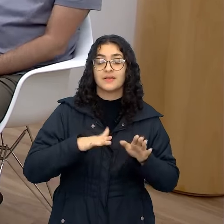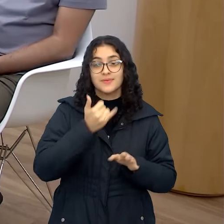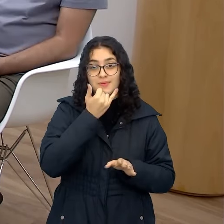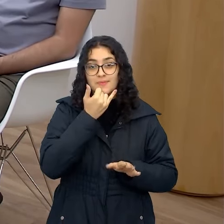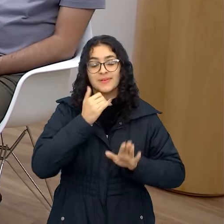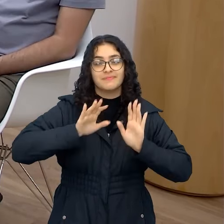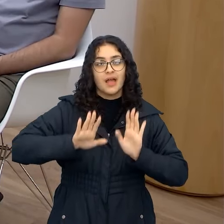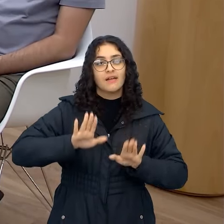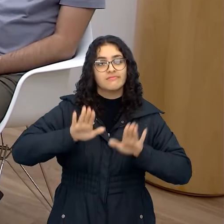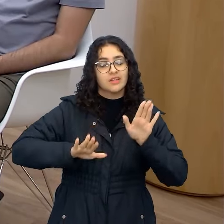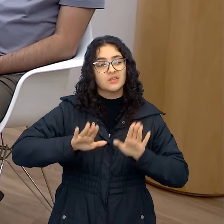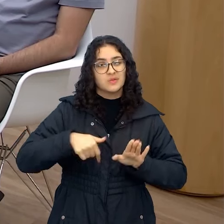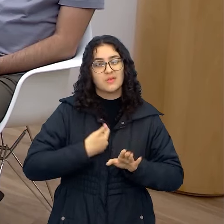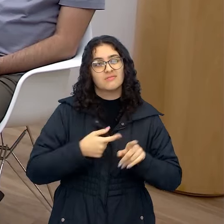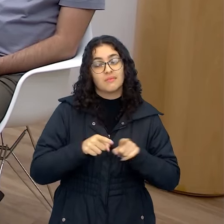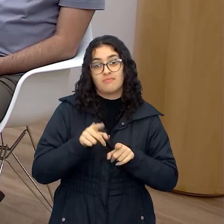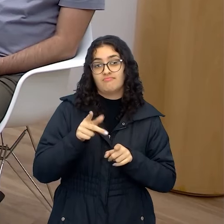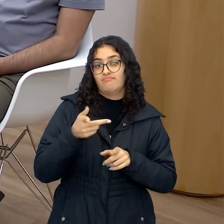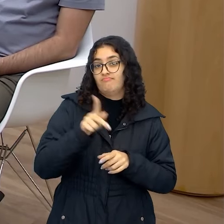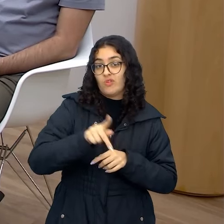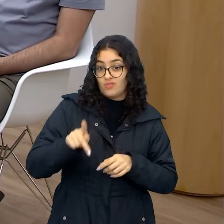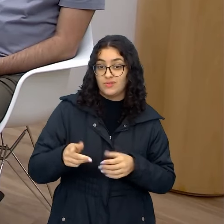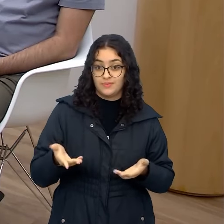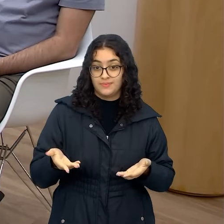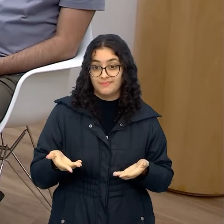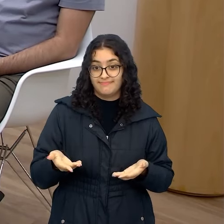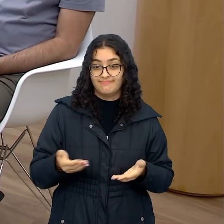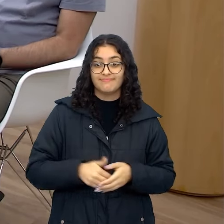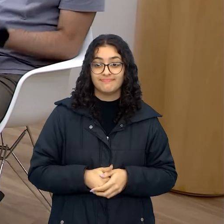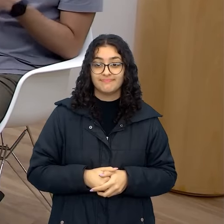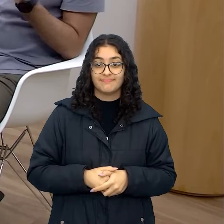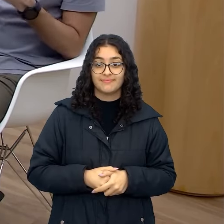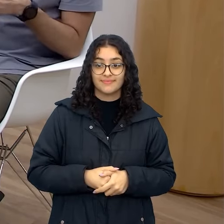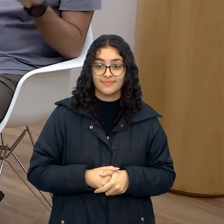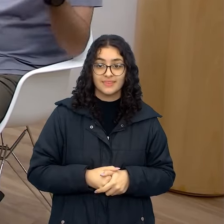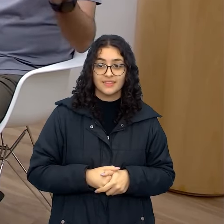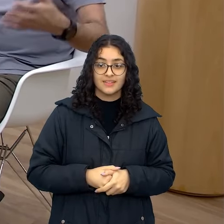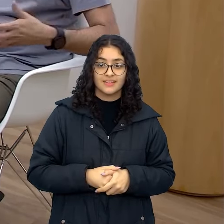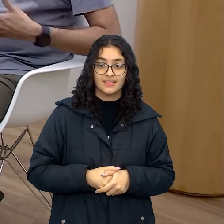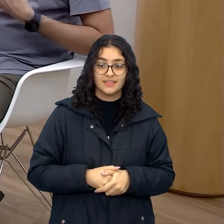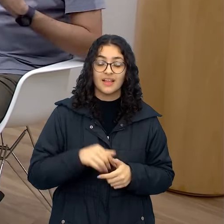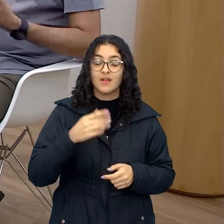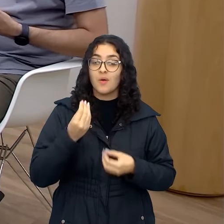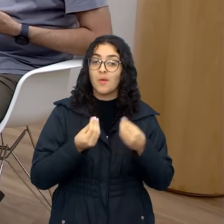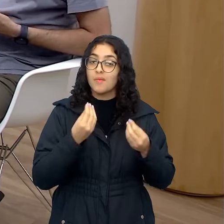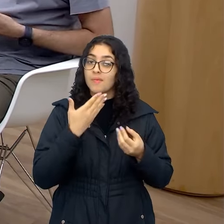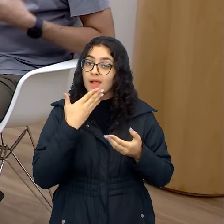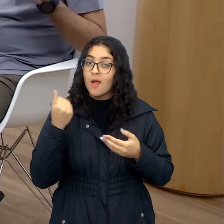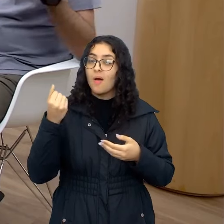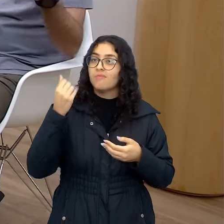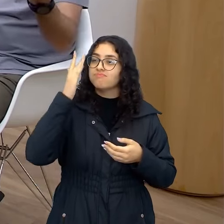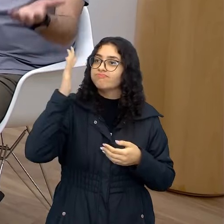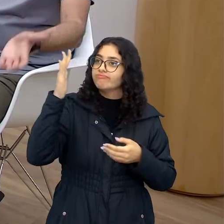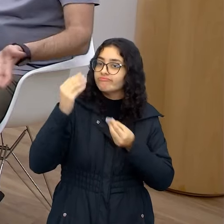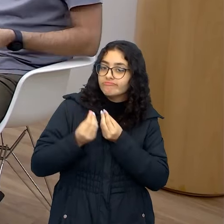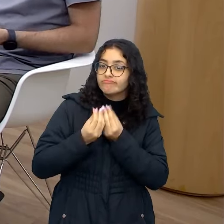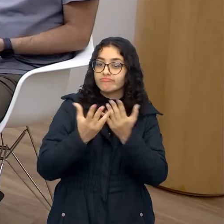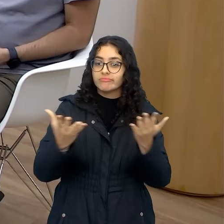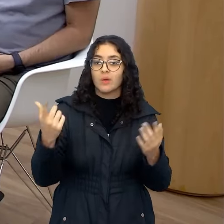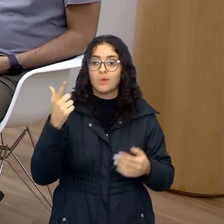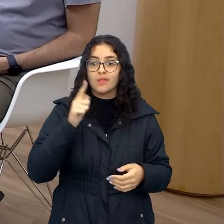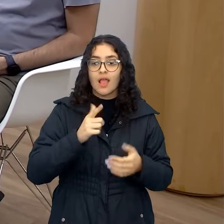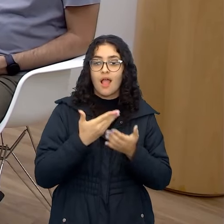mas nós somos professores e... A gente está aqui trazendo o melhor que a gente pensa para vocês, né? Para enriquecer